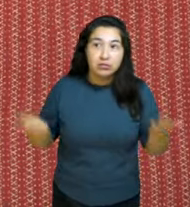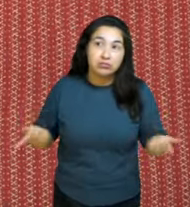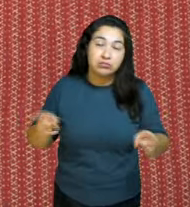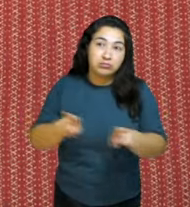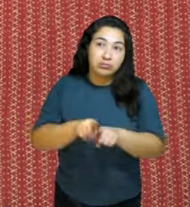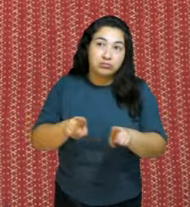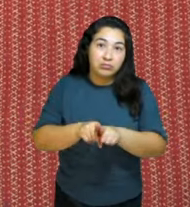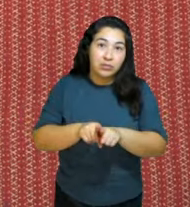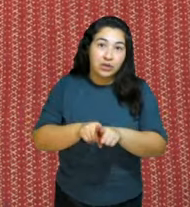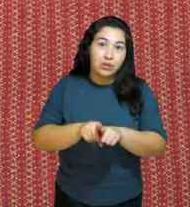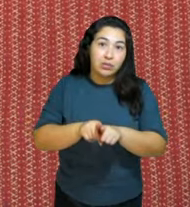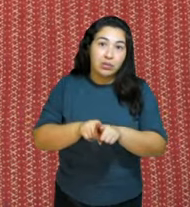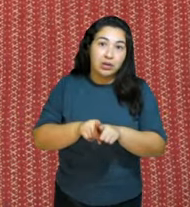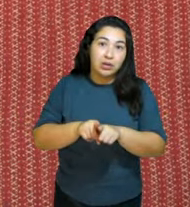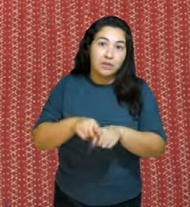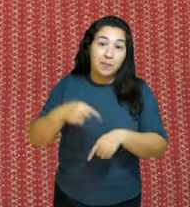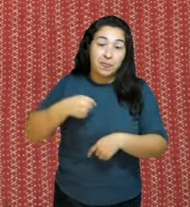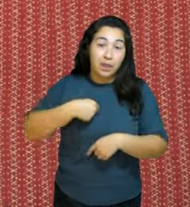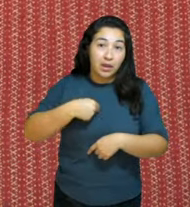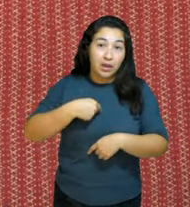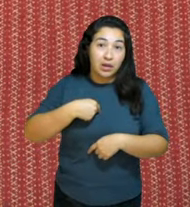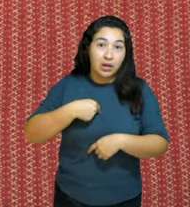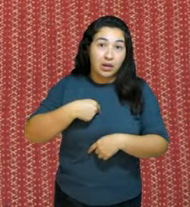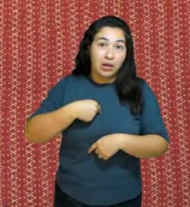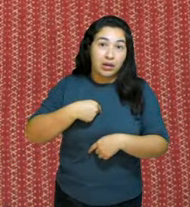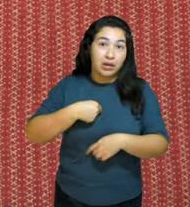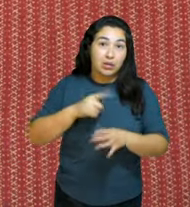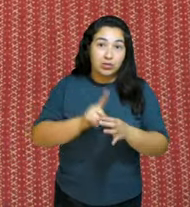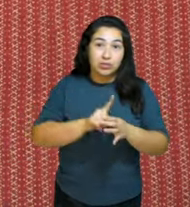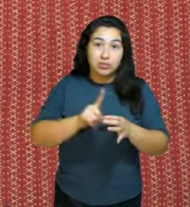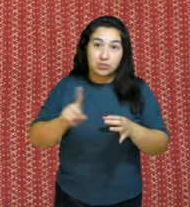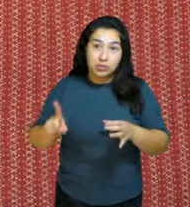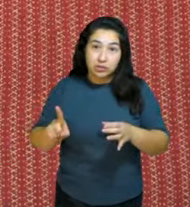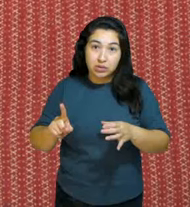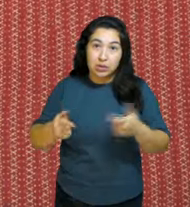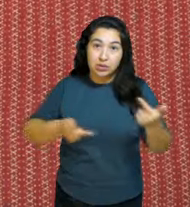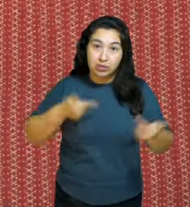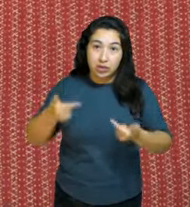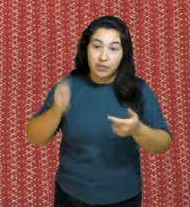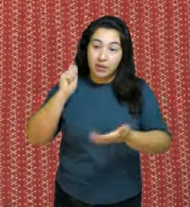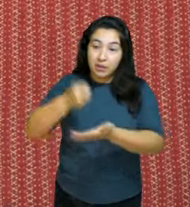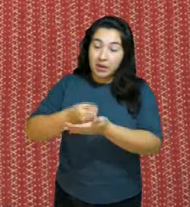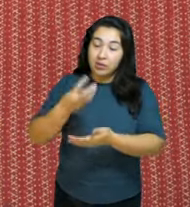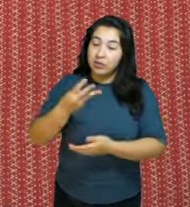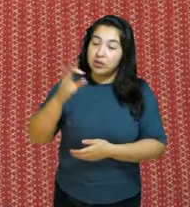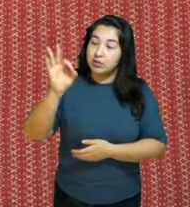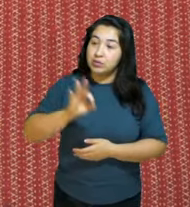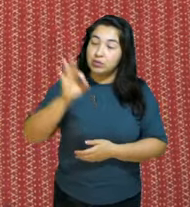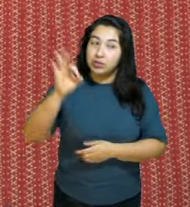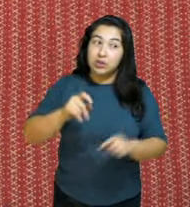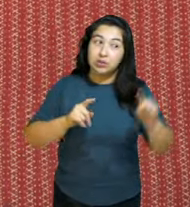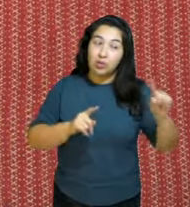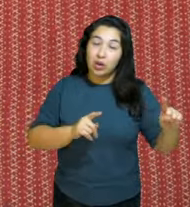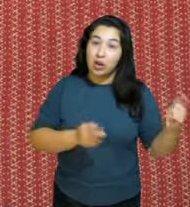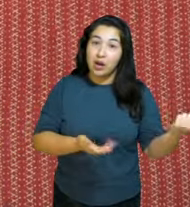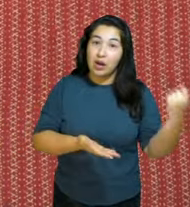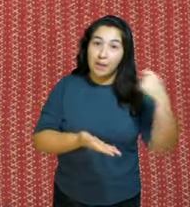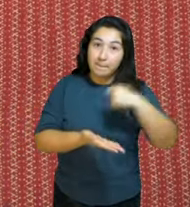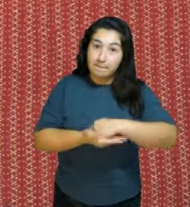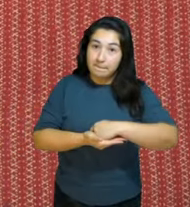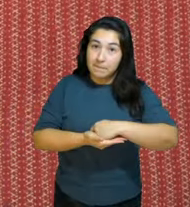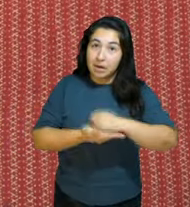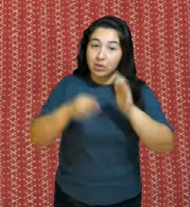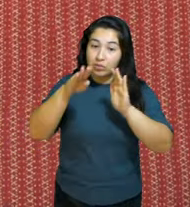Eu vou tirar uma nota do meu serviço, eu pago 3%. Quando a FESPORT vai me reembolsar, vai me devolver esse dinheiro, é descontado